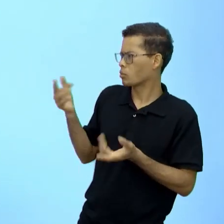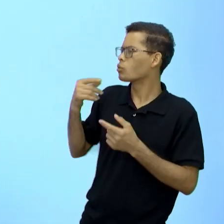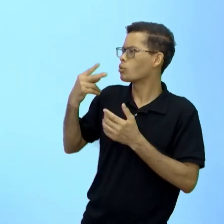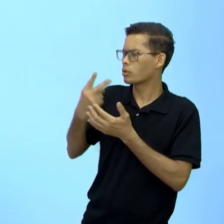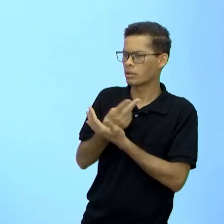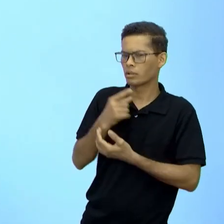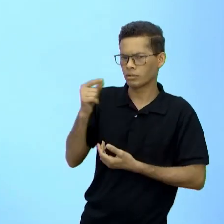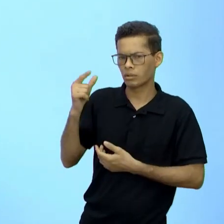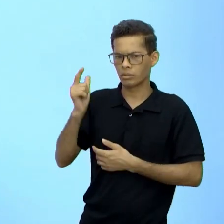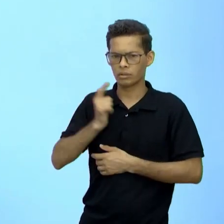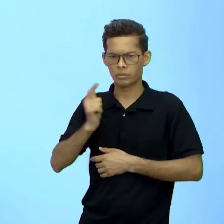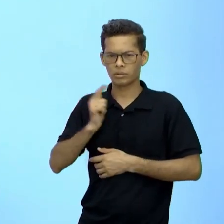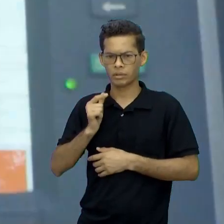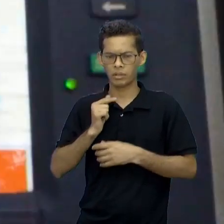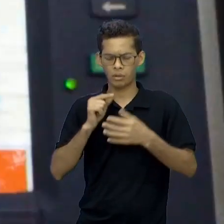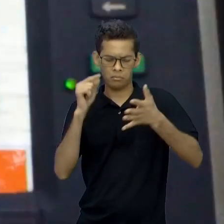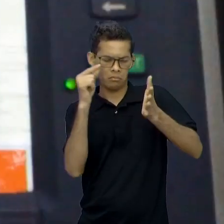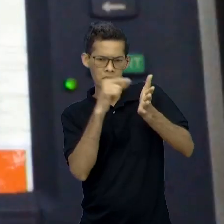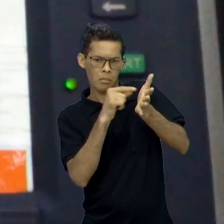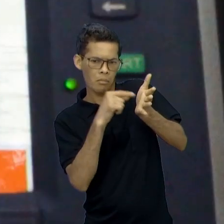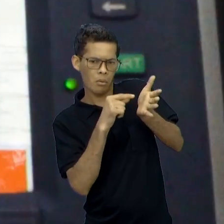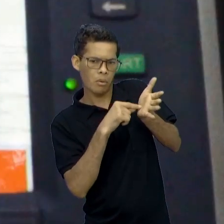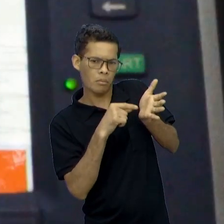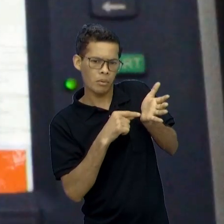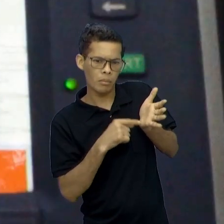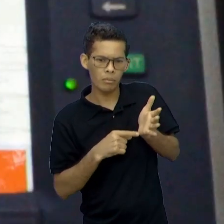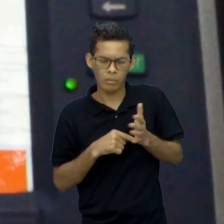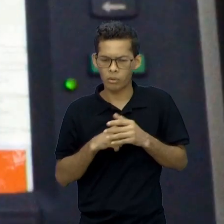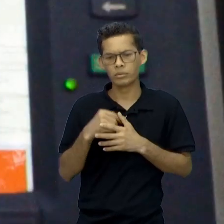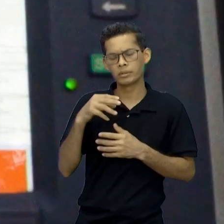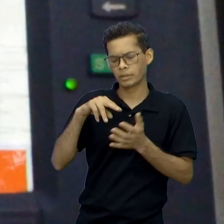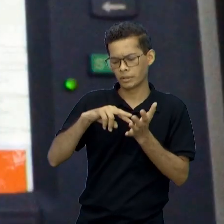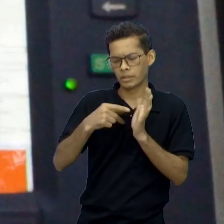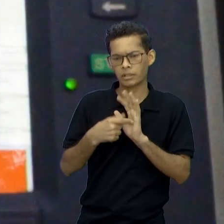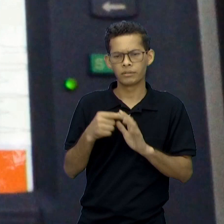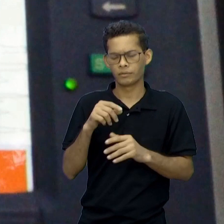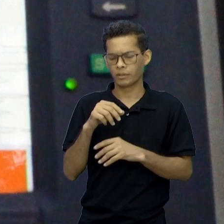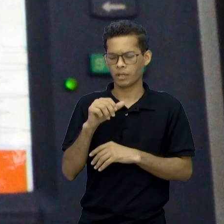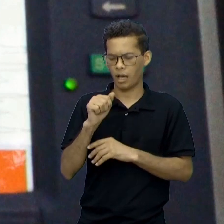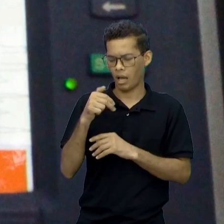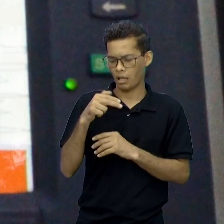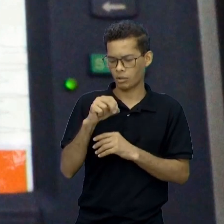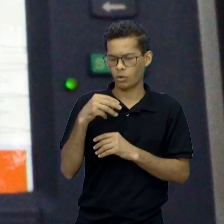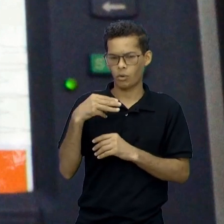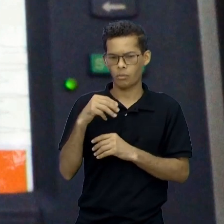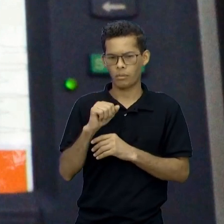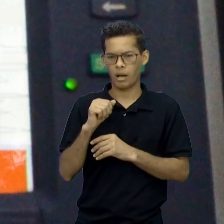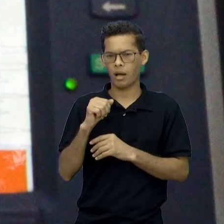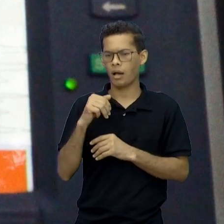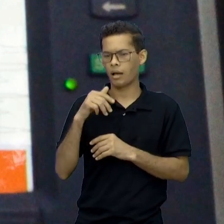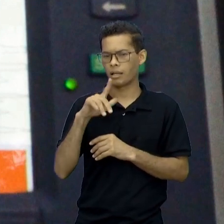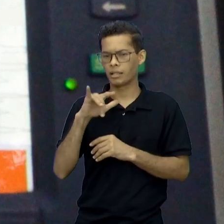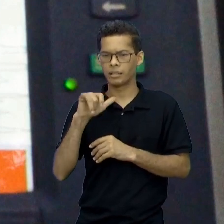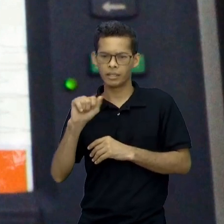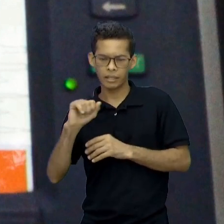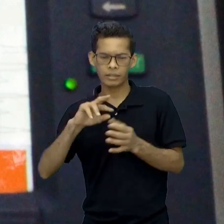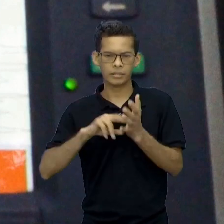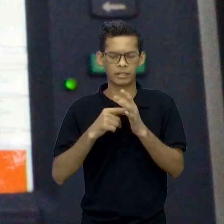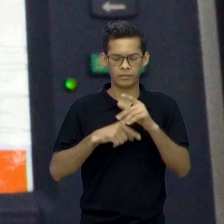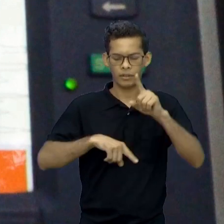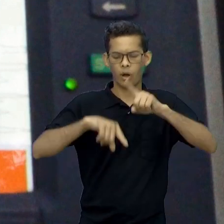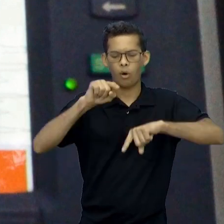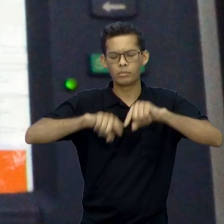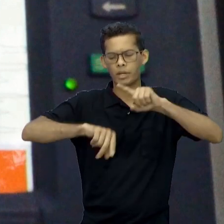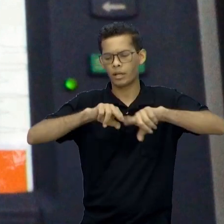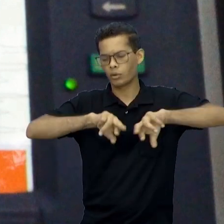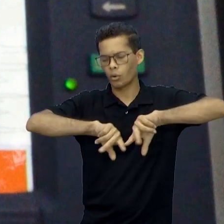Tá vendo ali, ó? Cada pontinha ali é uma anomalia. O que é anomalia que o professor tá falando? É um objeto que está sendo ali analisado, está enterrado